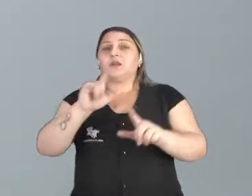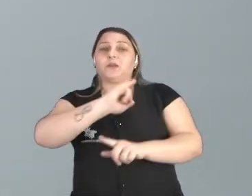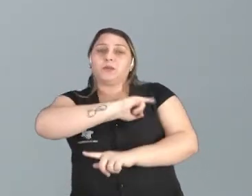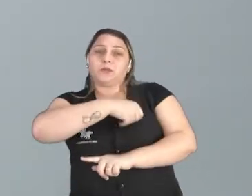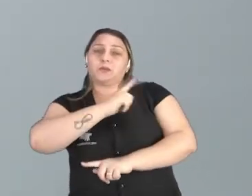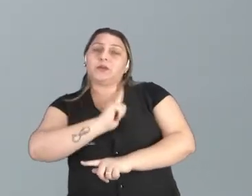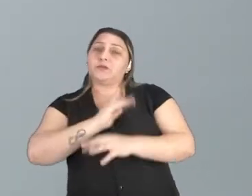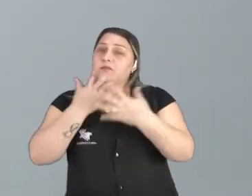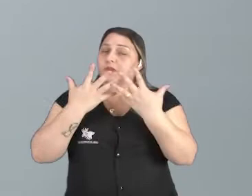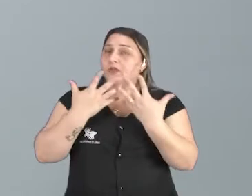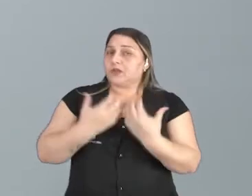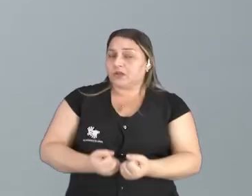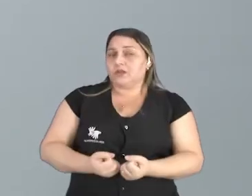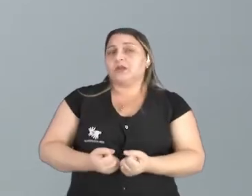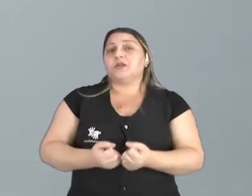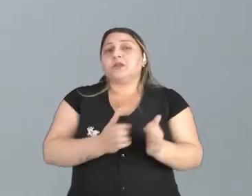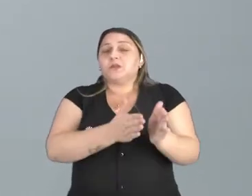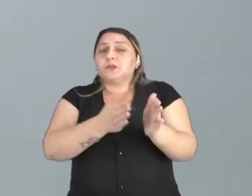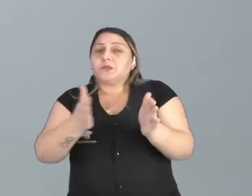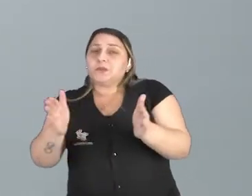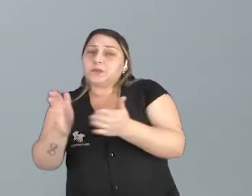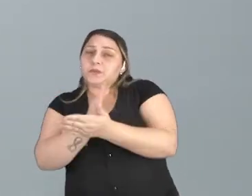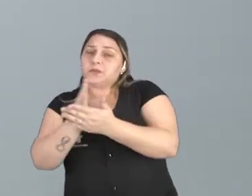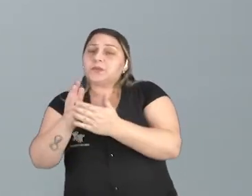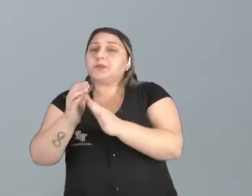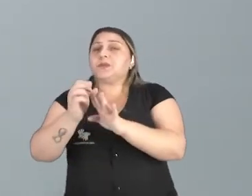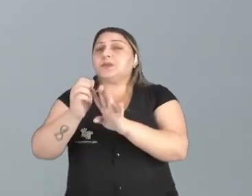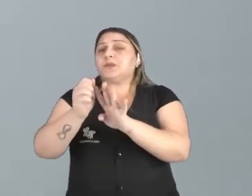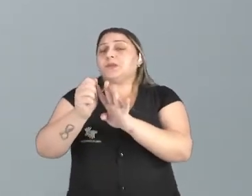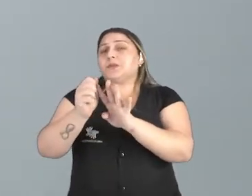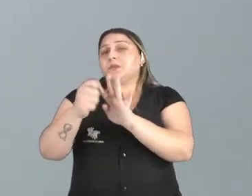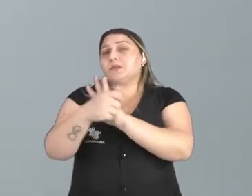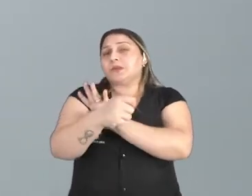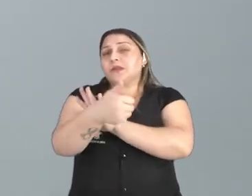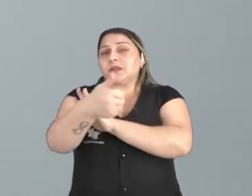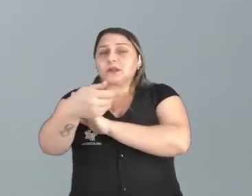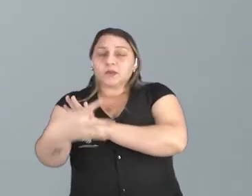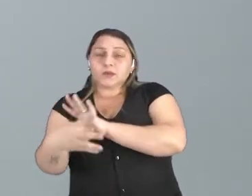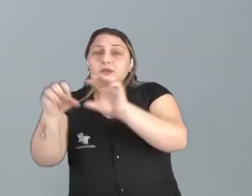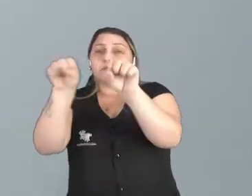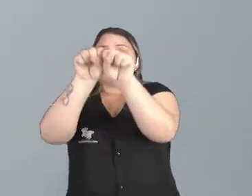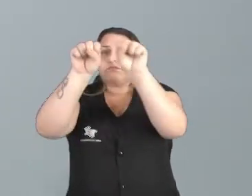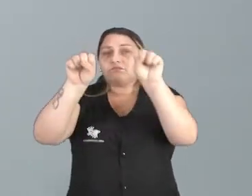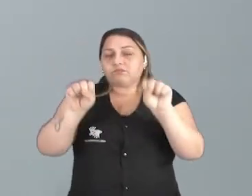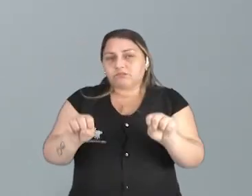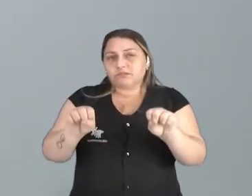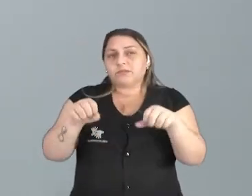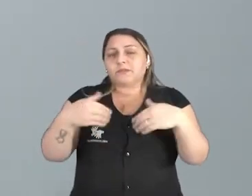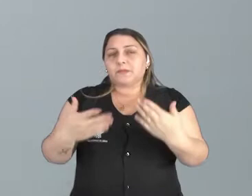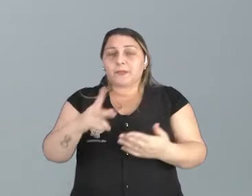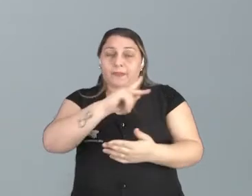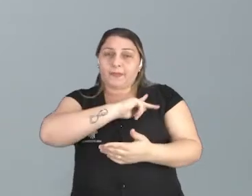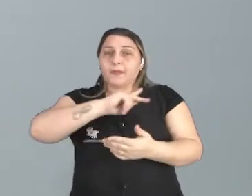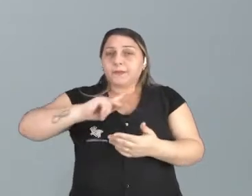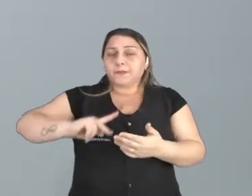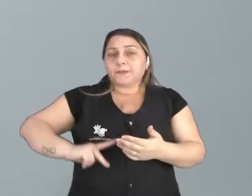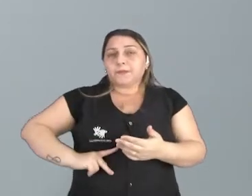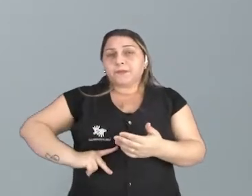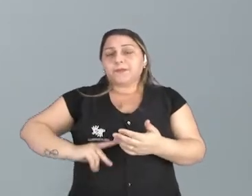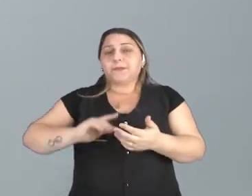vai aceitar. E assim vai ser durante alguns meses, eu acho que 14 meses, aí esse sistema, né?